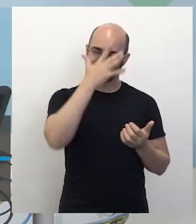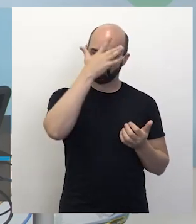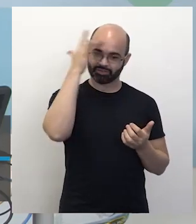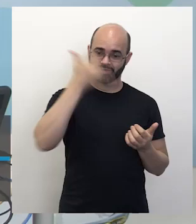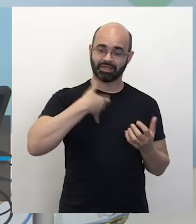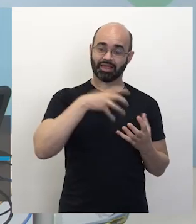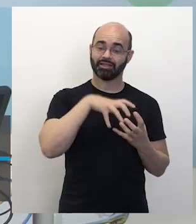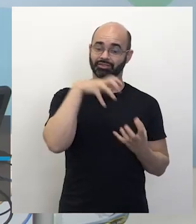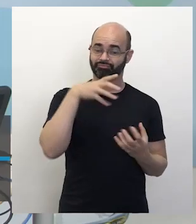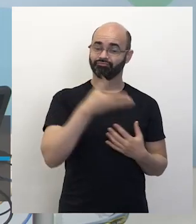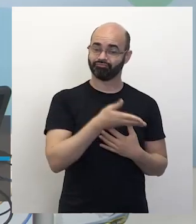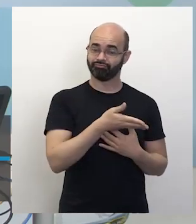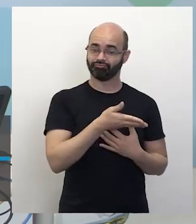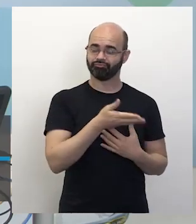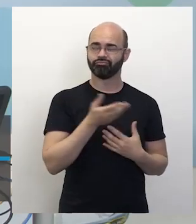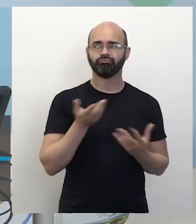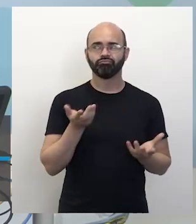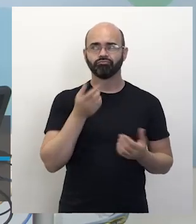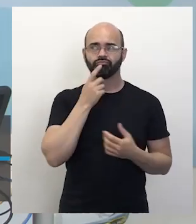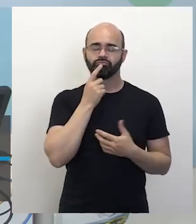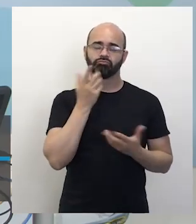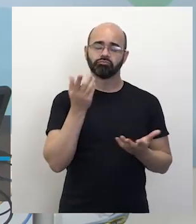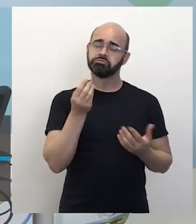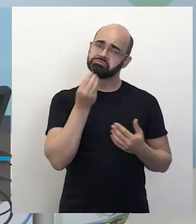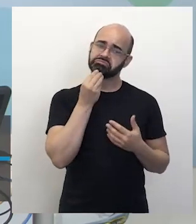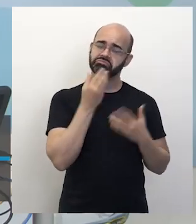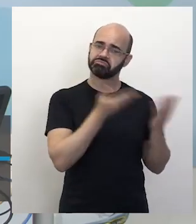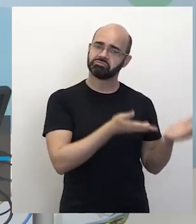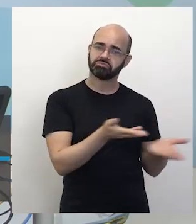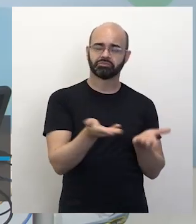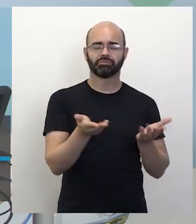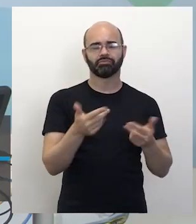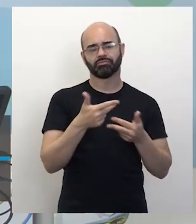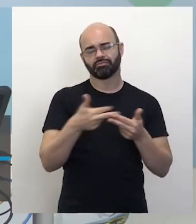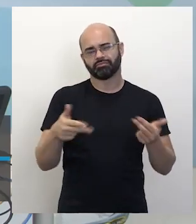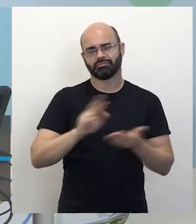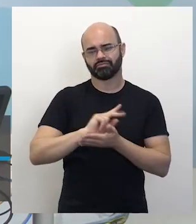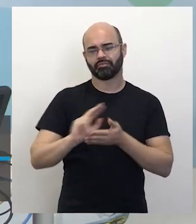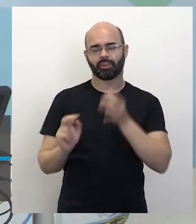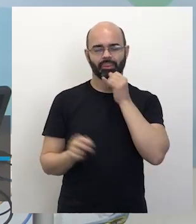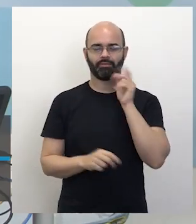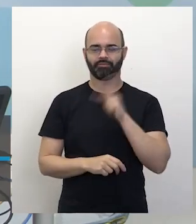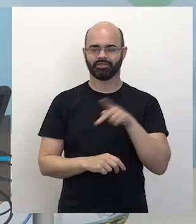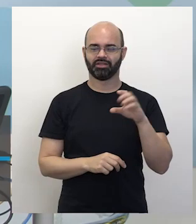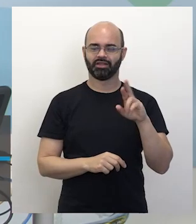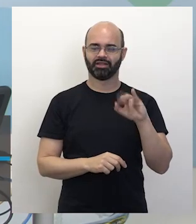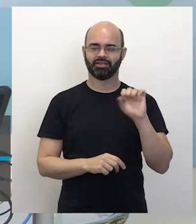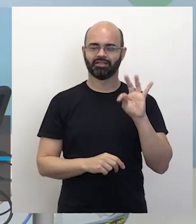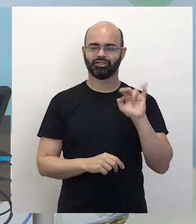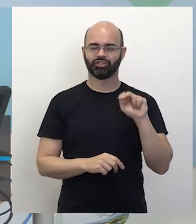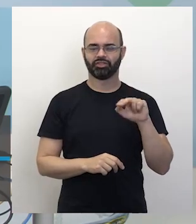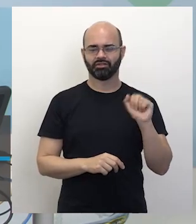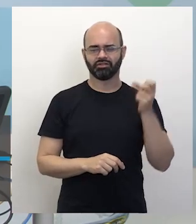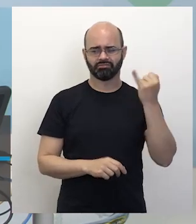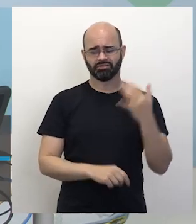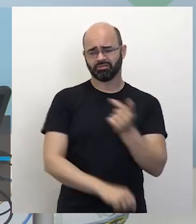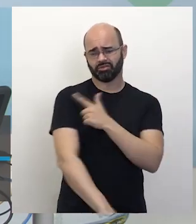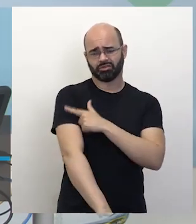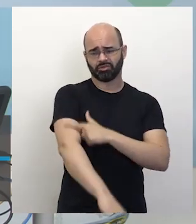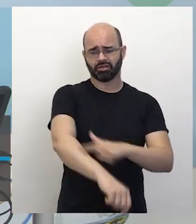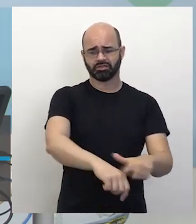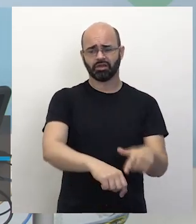Né? A gente pode pensar em diversas situações. A professora Cristina, por exemplo, fala que é uma questão de educação isso,